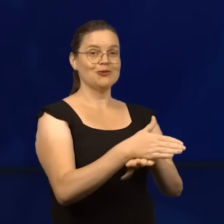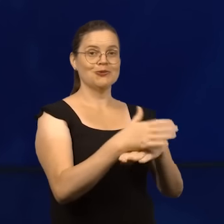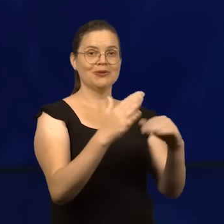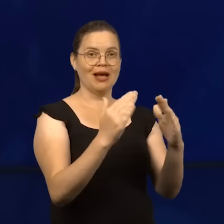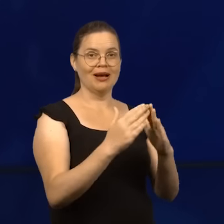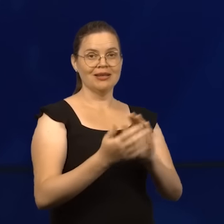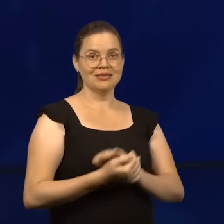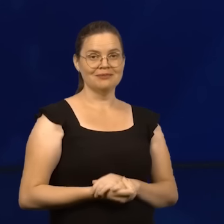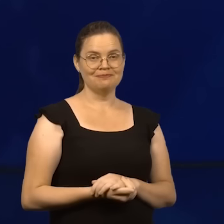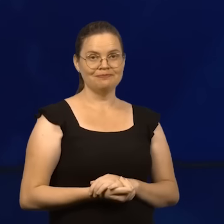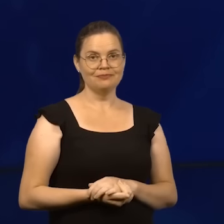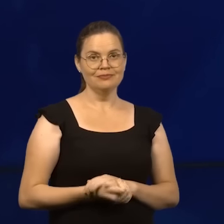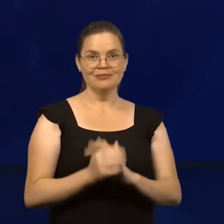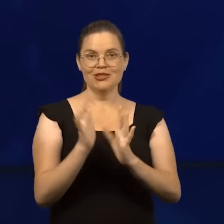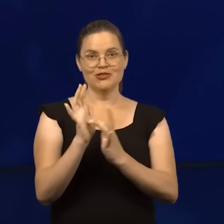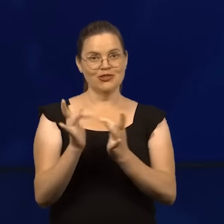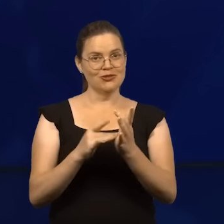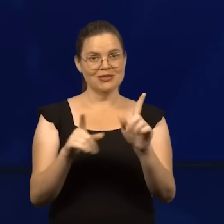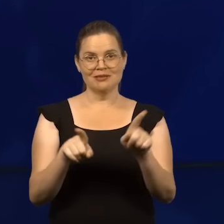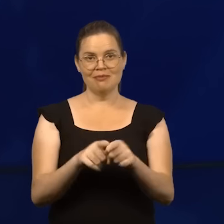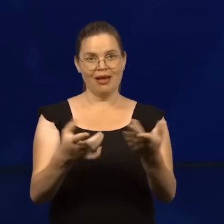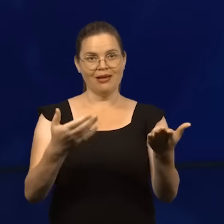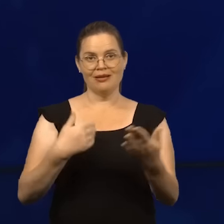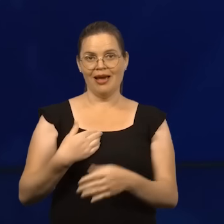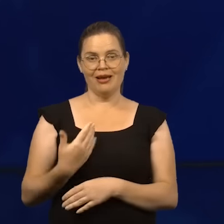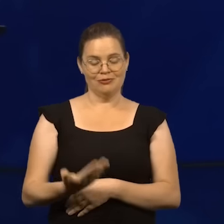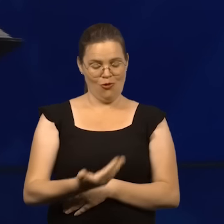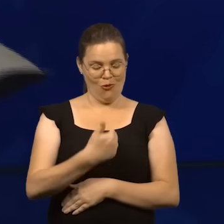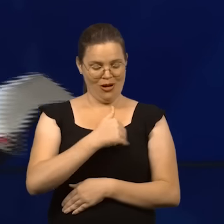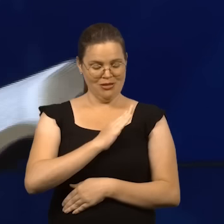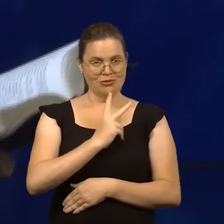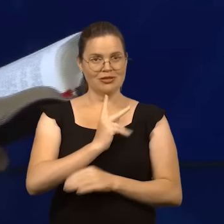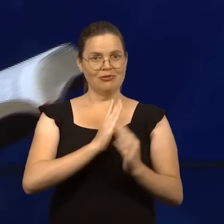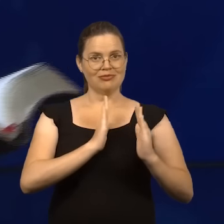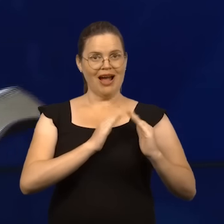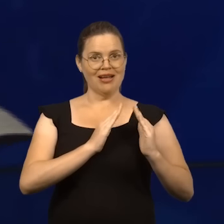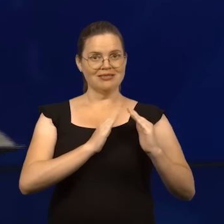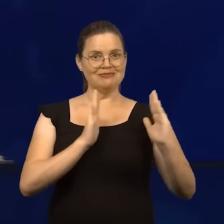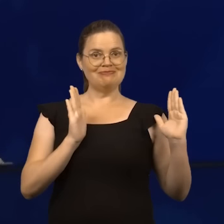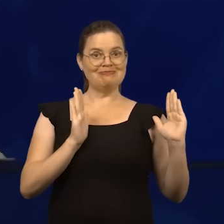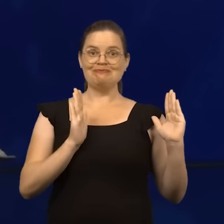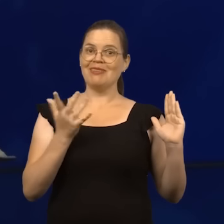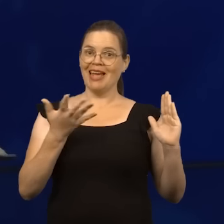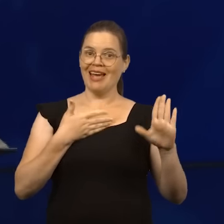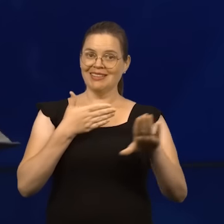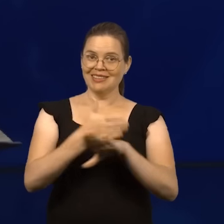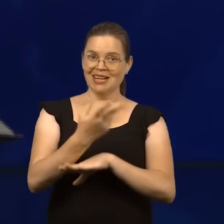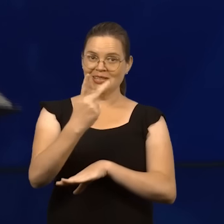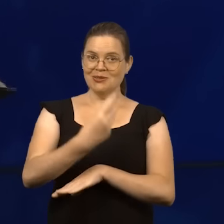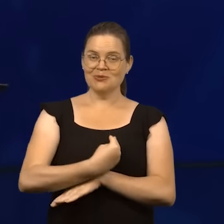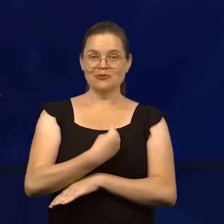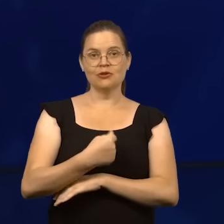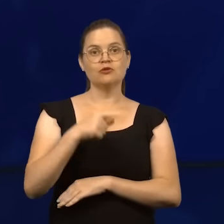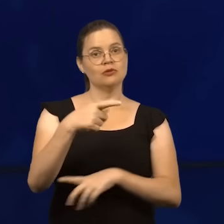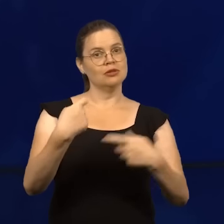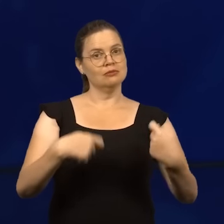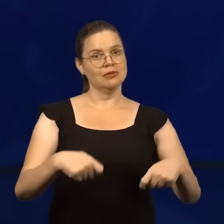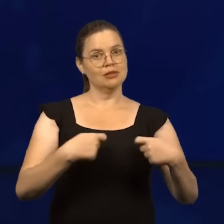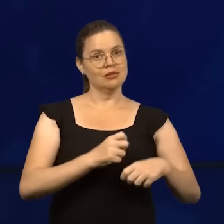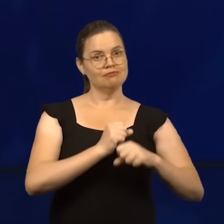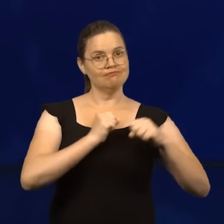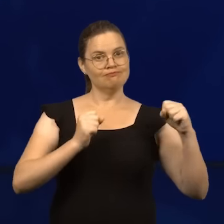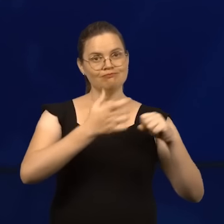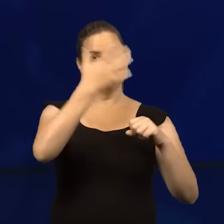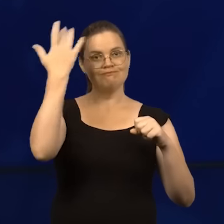Jesus quer entrar na sua casa, mas você precisa dar lugar ao Espírito Santo. Você precisa fazer como